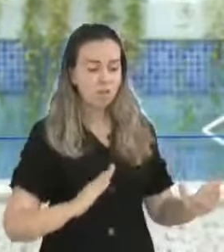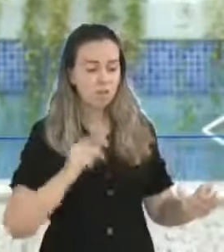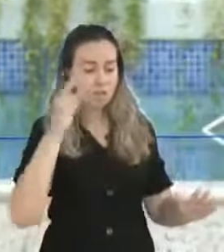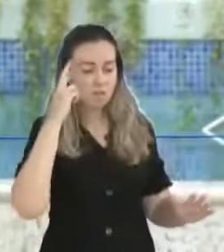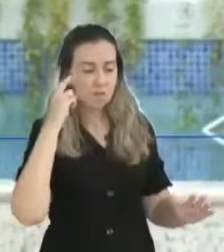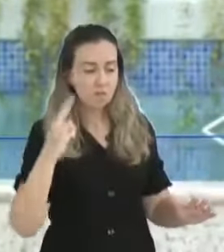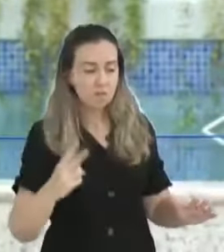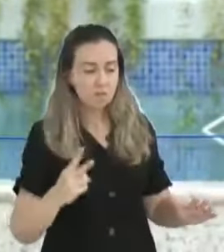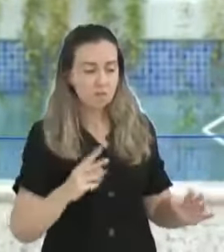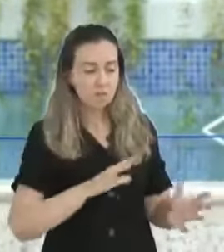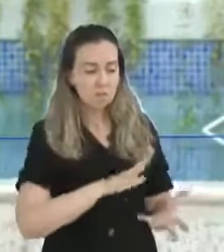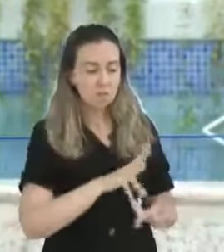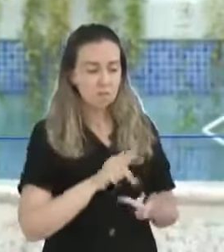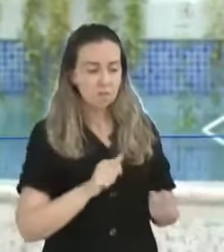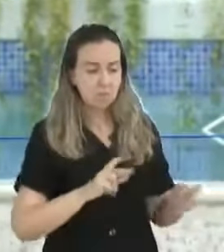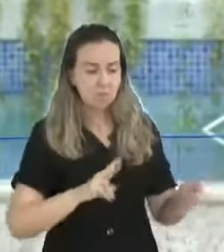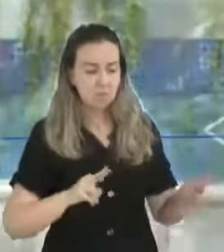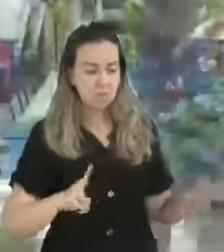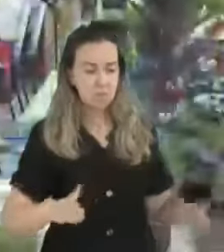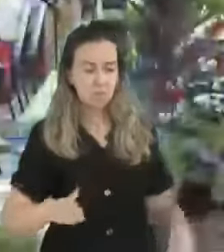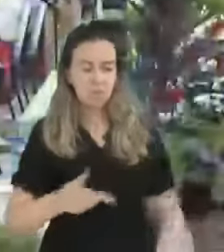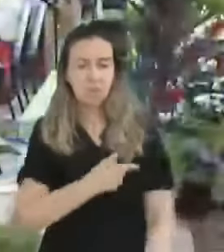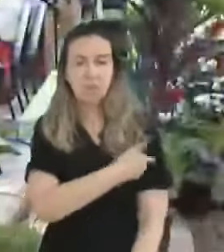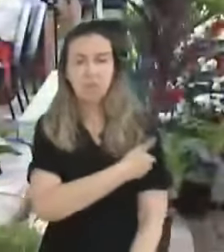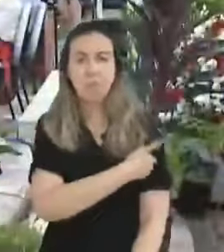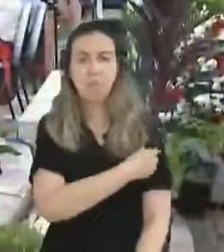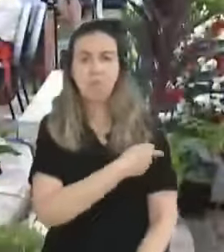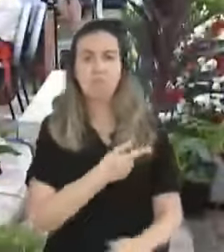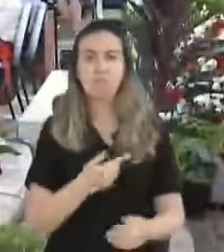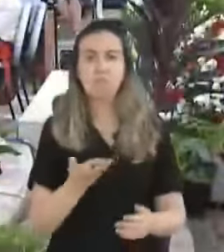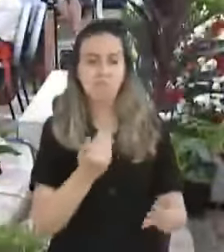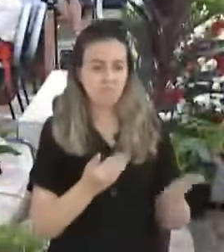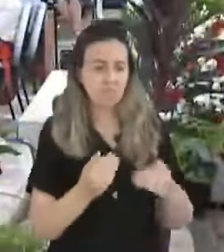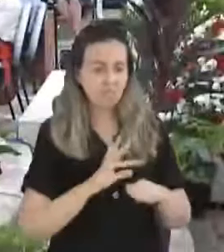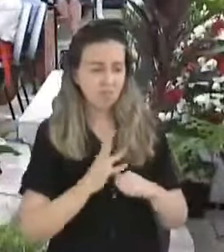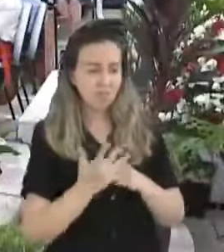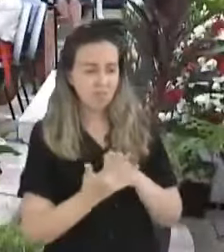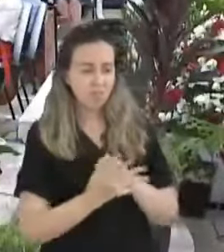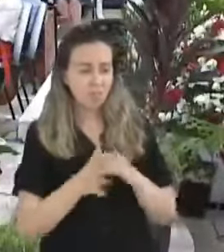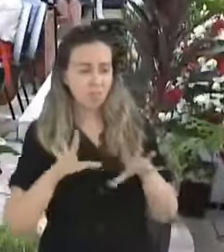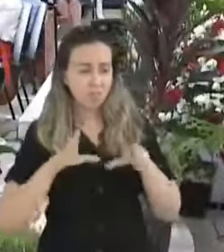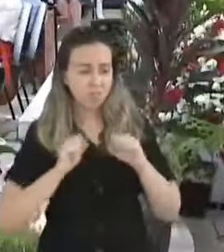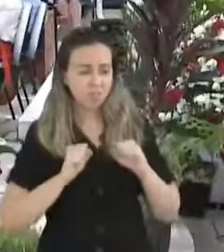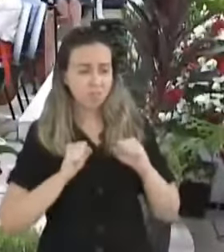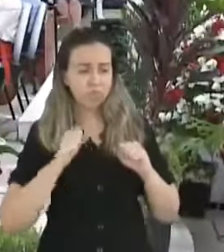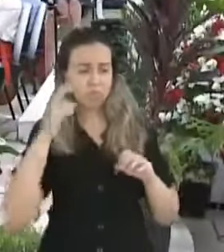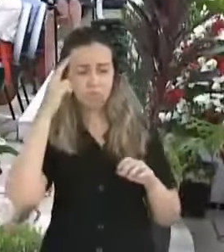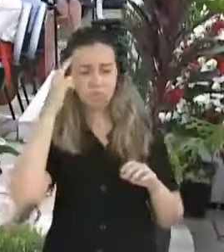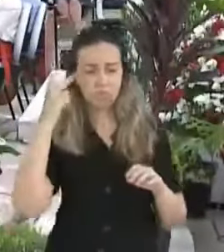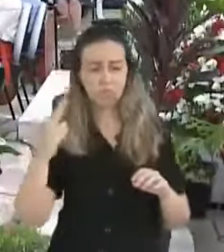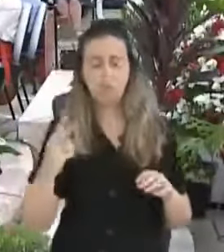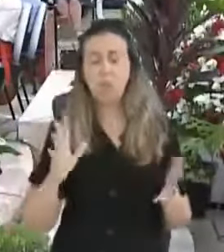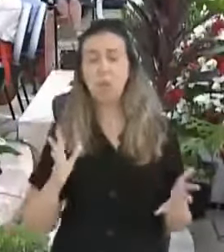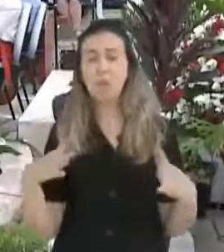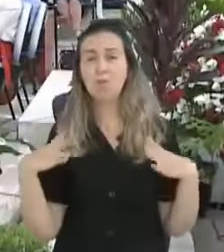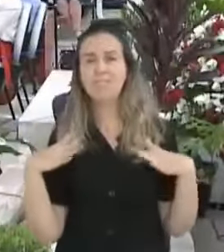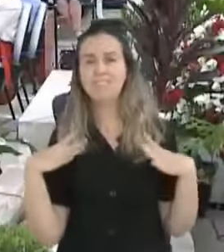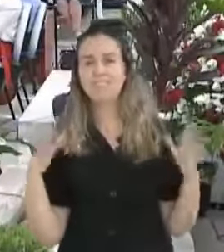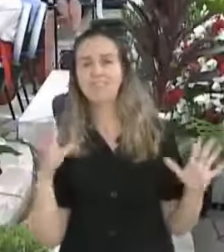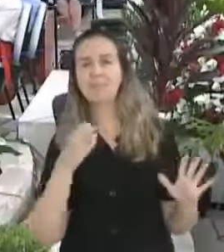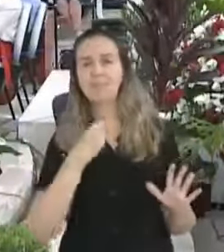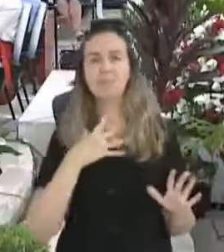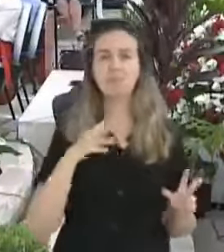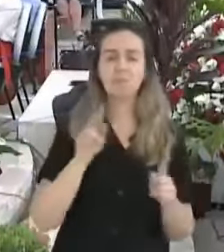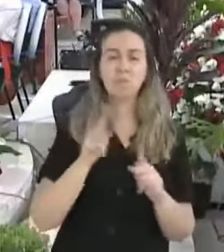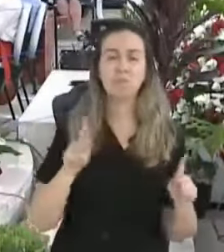estão esperando essa vacina sair para que o mundo volte ao normal. Só